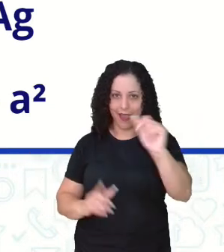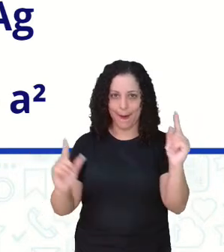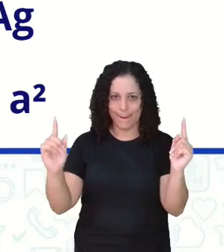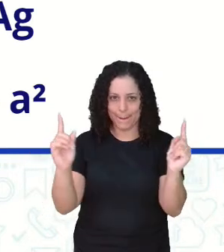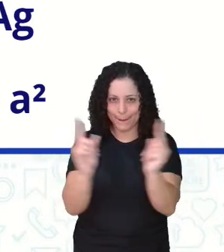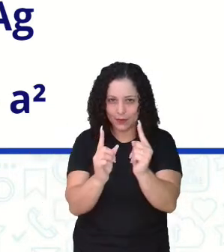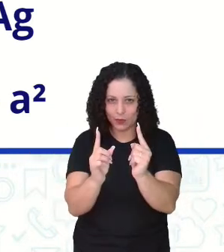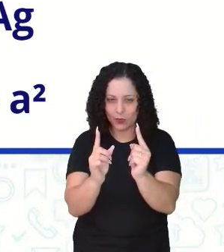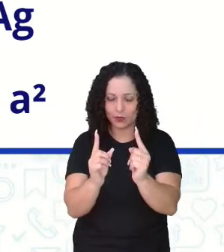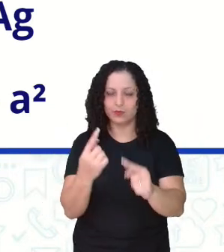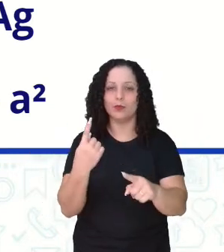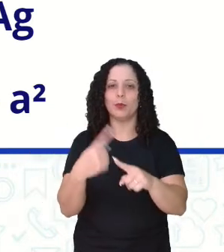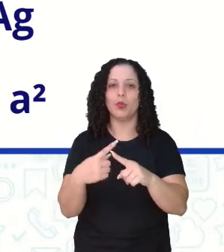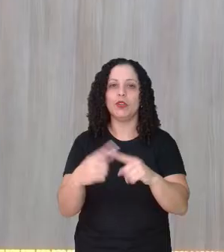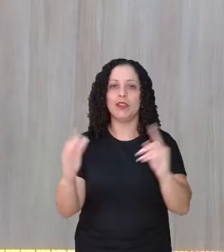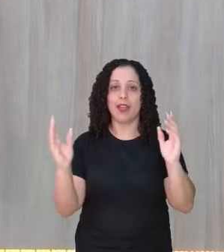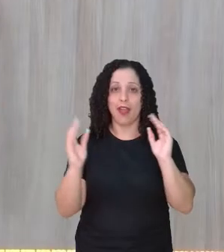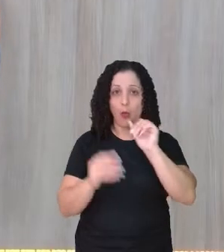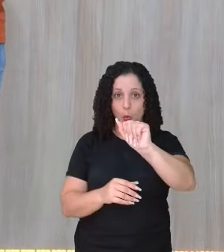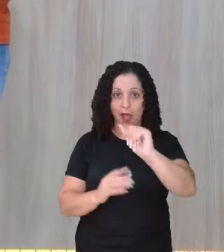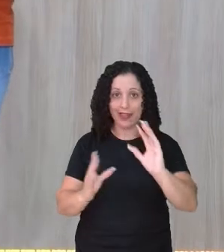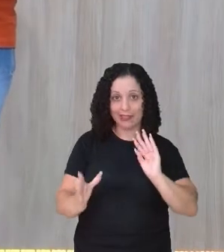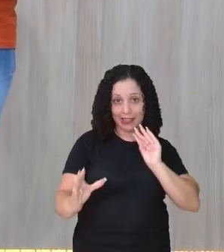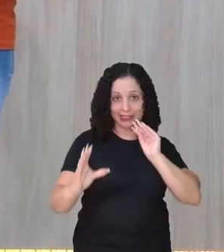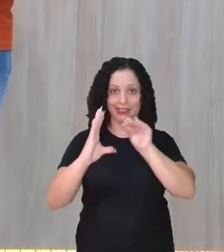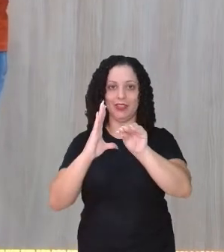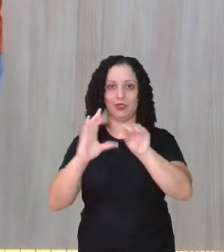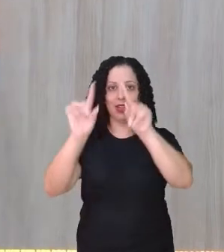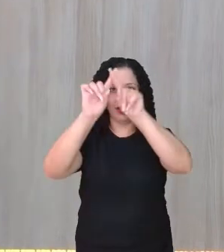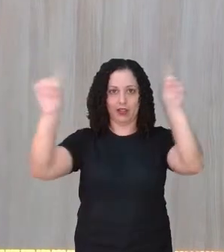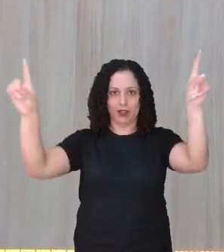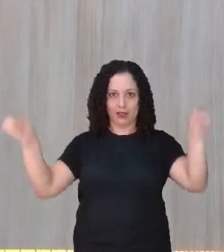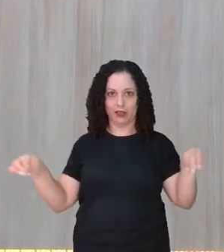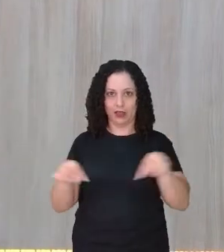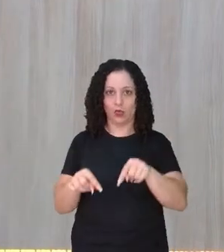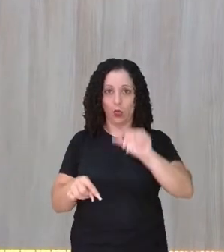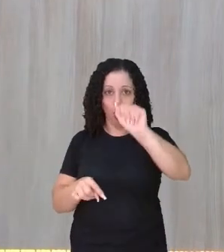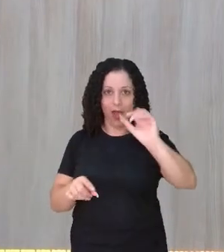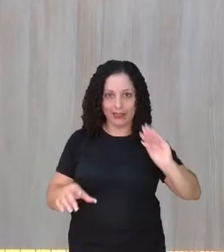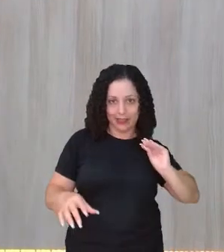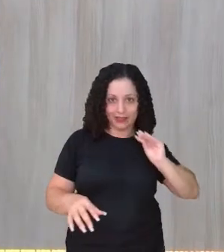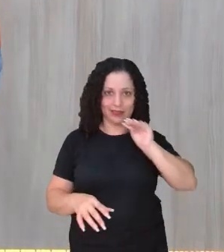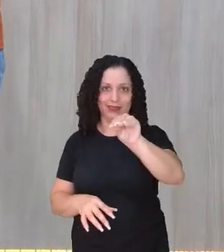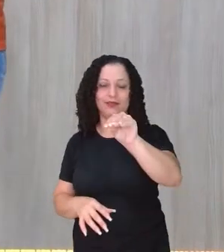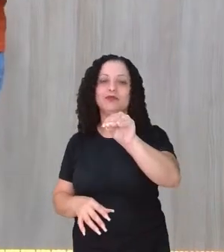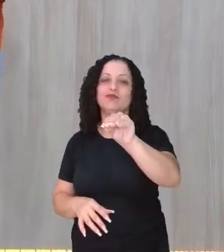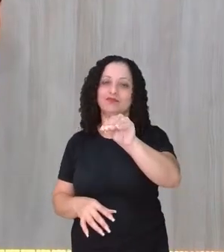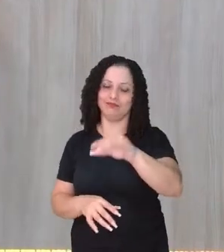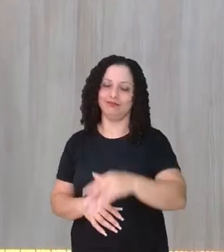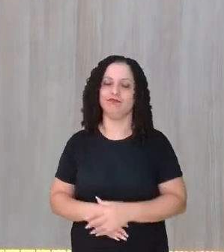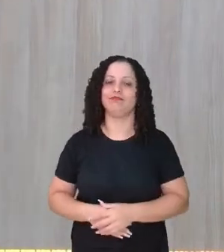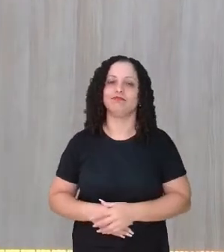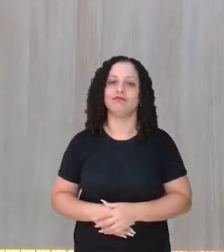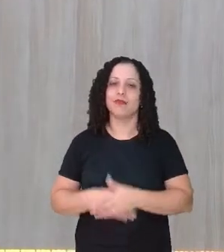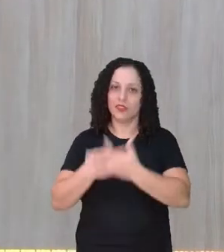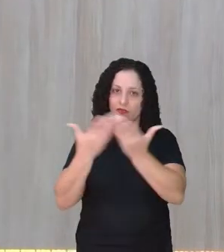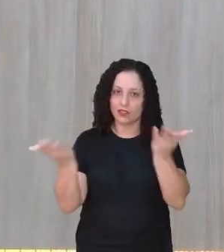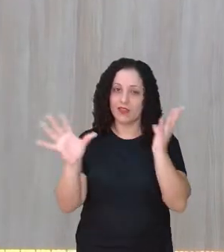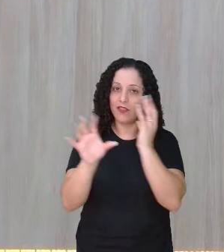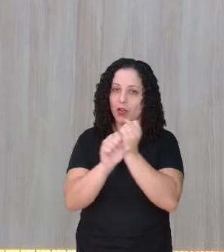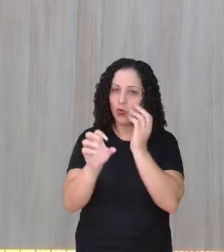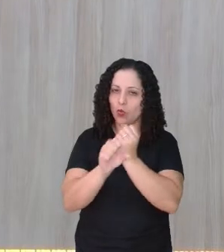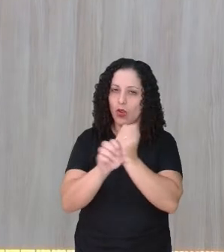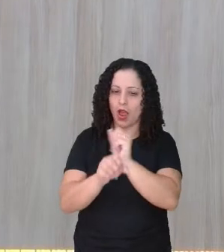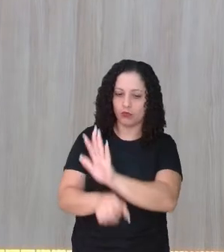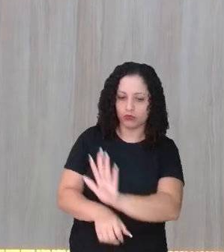certo? Porque o valor de A está dentro do retângulo de lados B e C. Então, quando você for calcular a área do